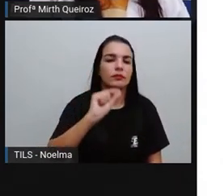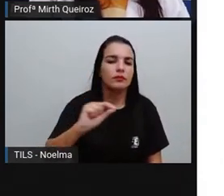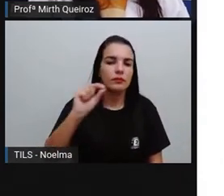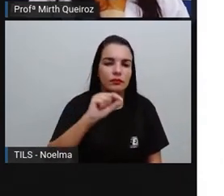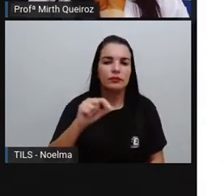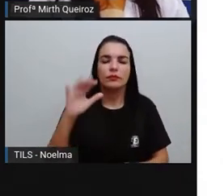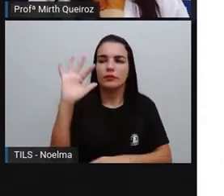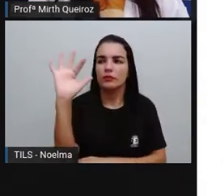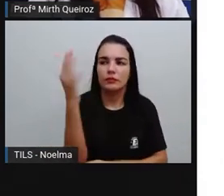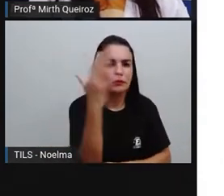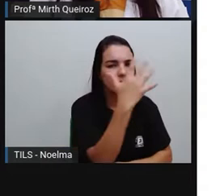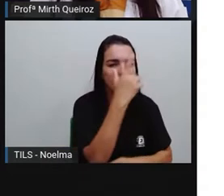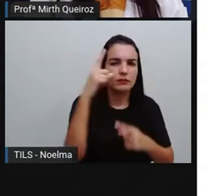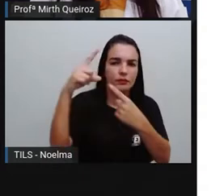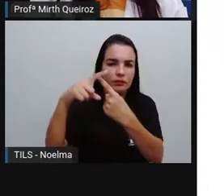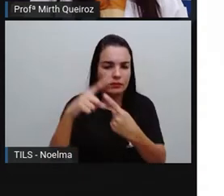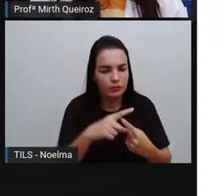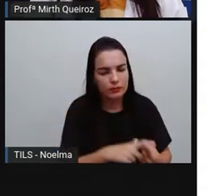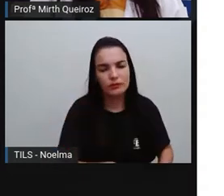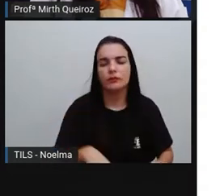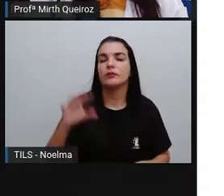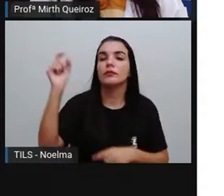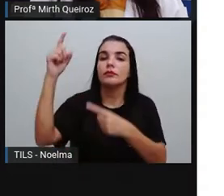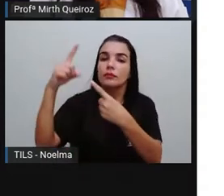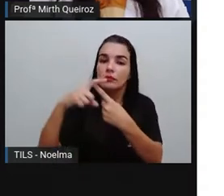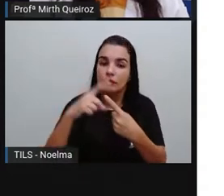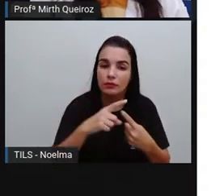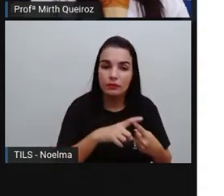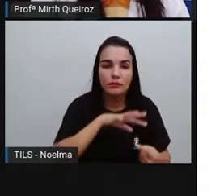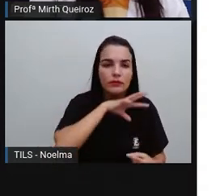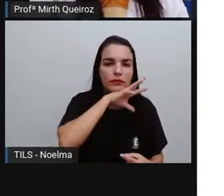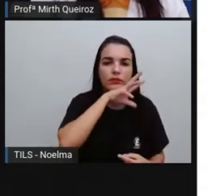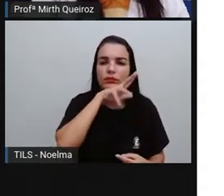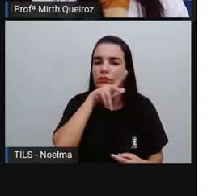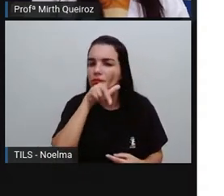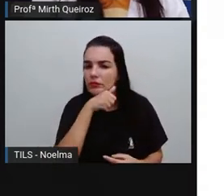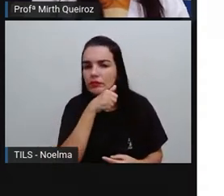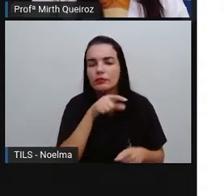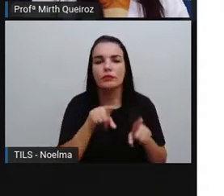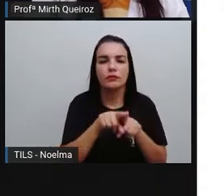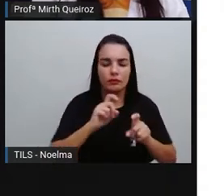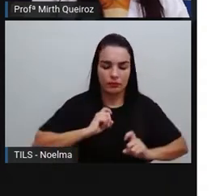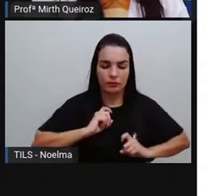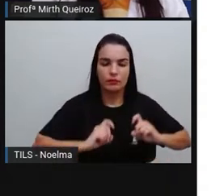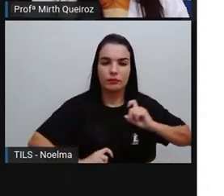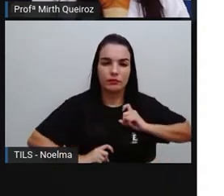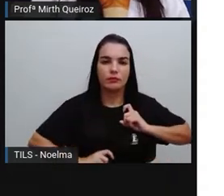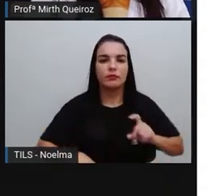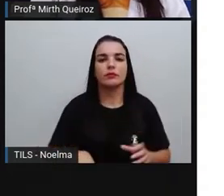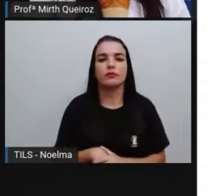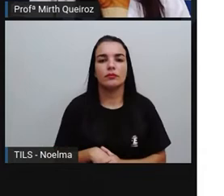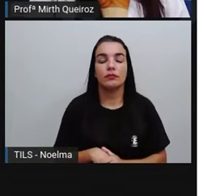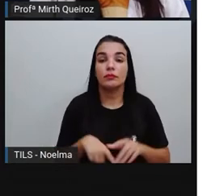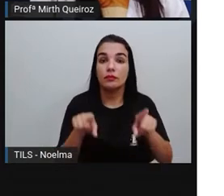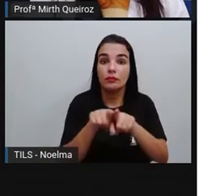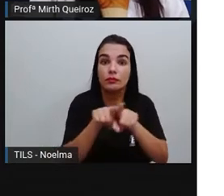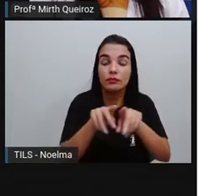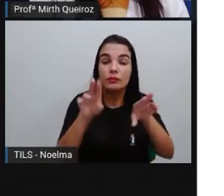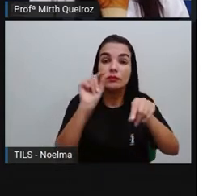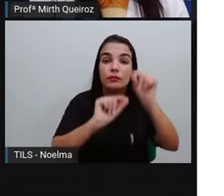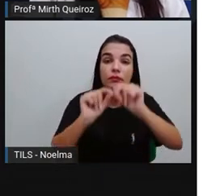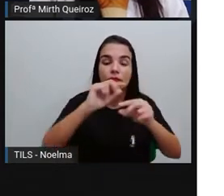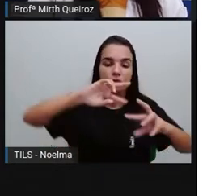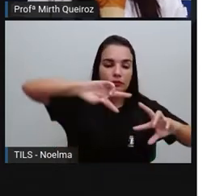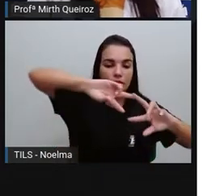fungos, micro-organismos, aí nós estamos falando de espécies. Vai estar relacionado também com a genética, os genes que